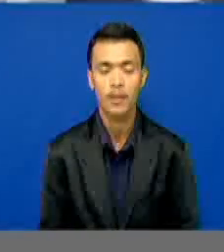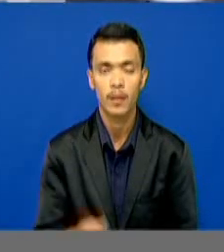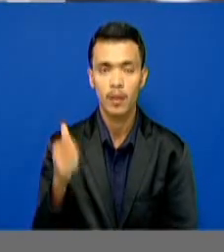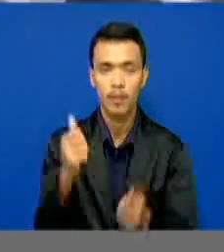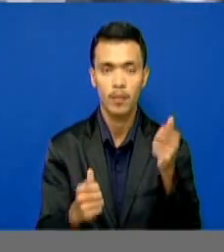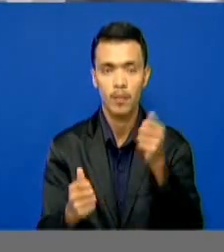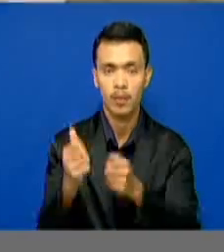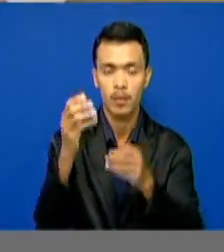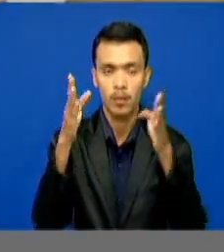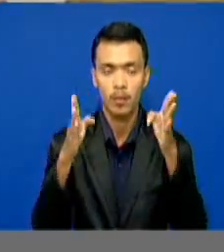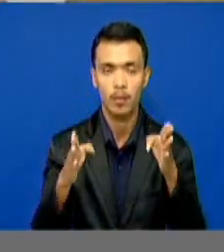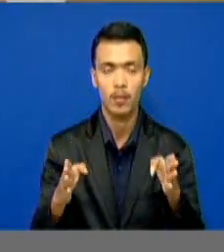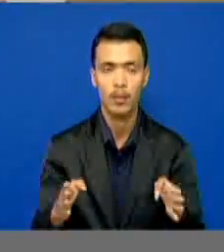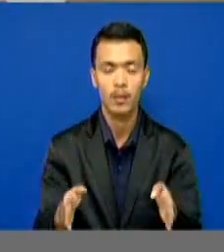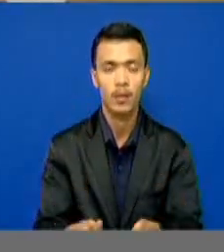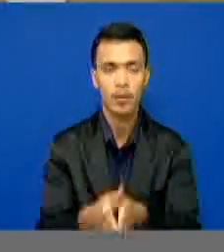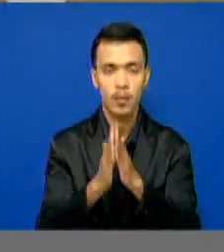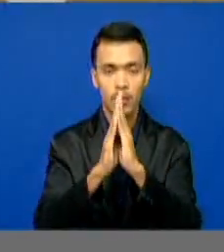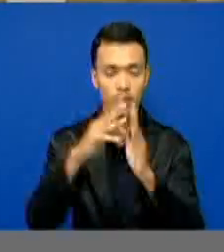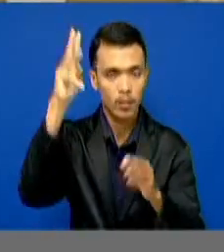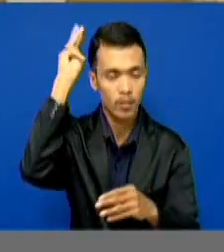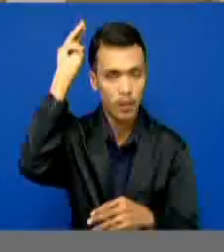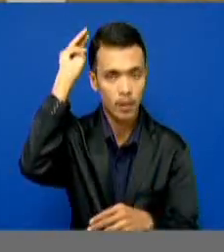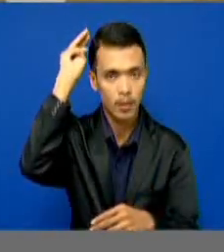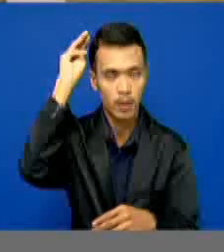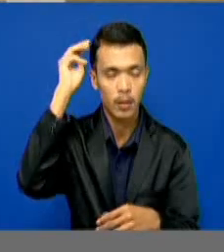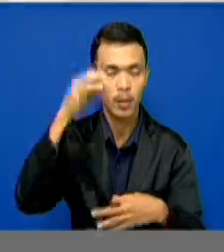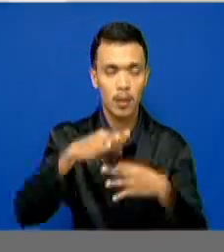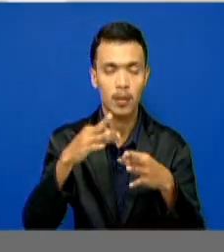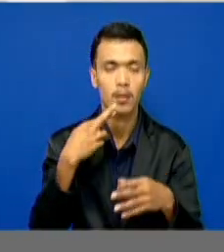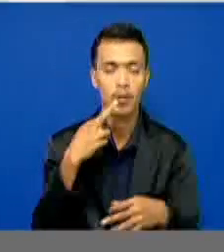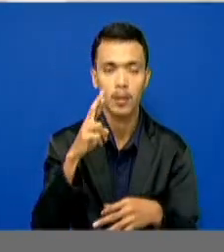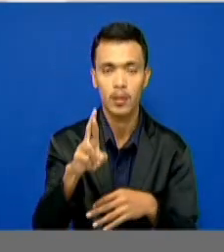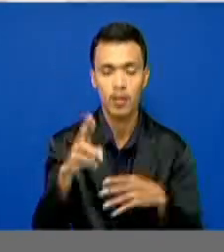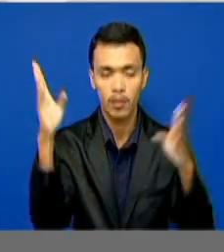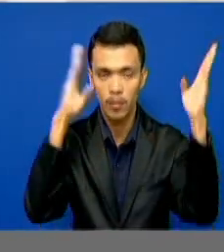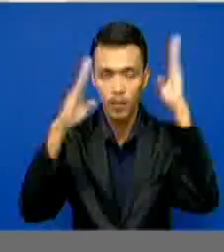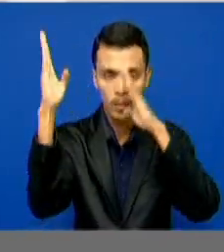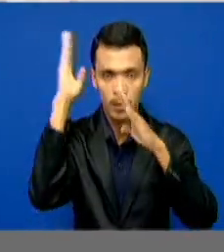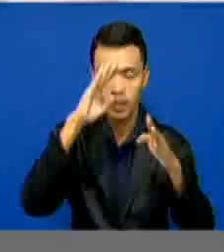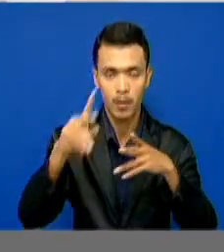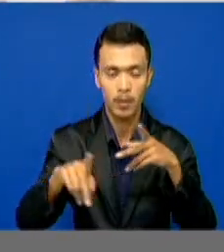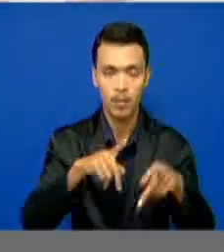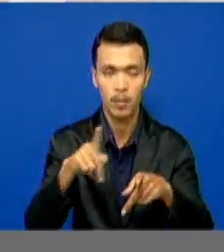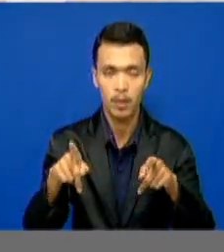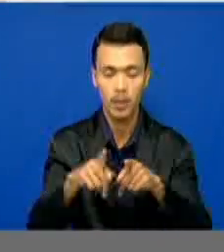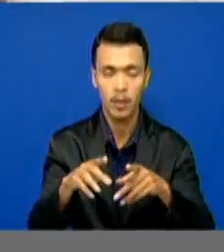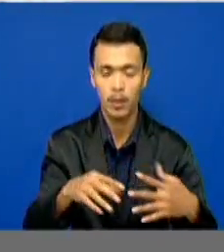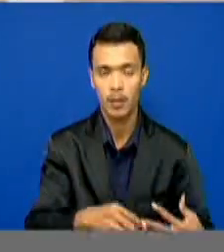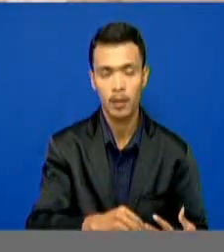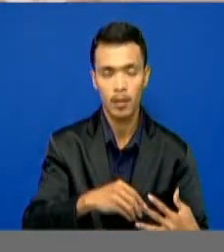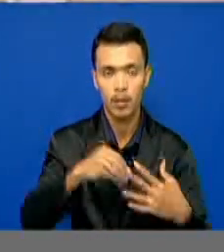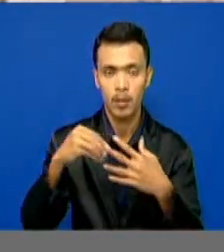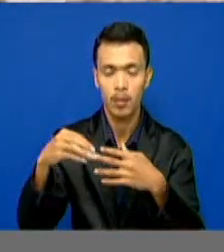Motorista Frizal Efendi Neves, husuba ministério relevante, atu resolve problema comunidade nien, liliu reabilitação